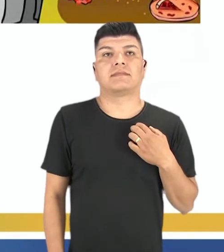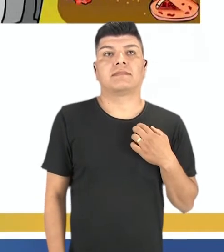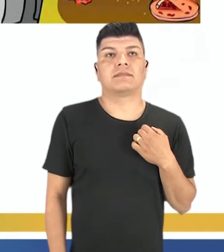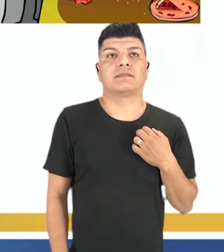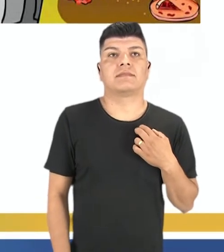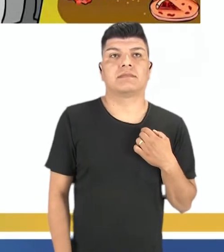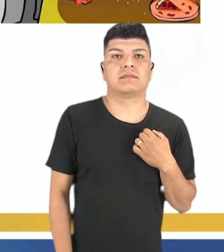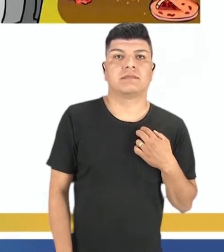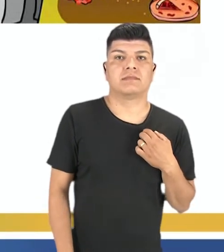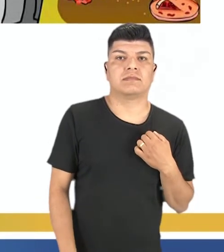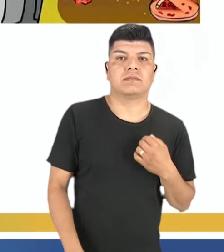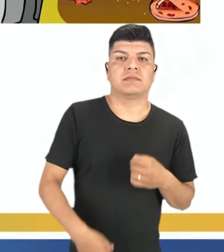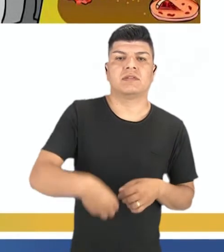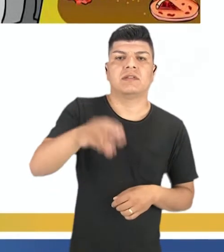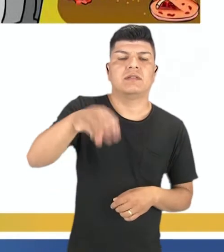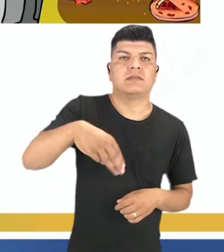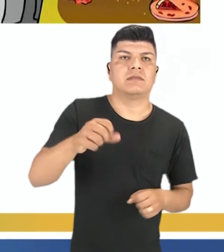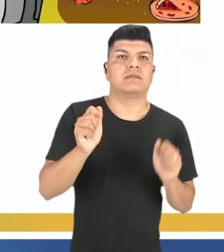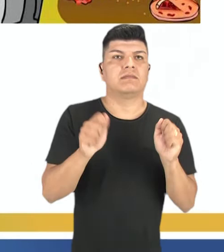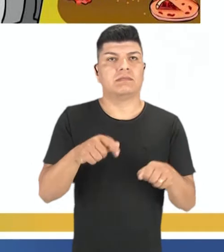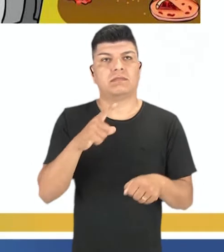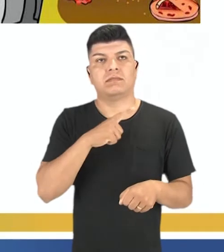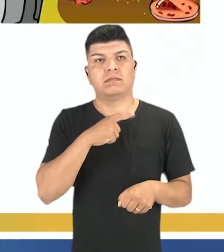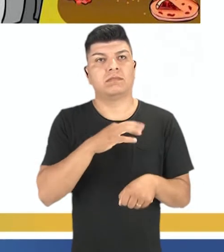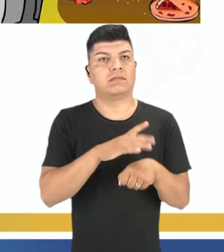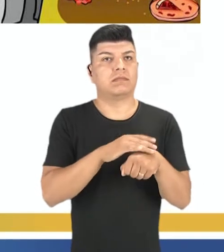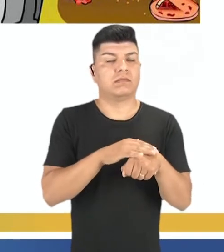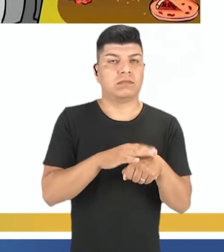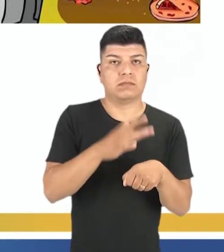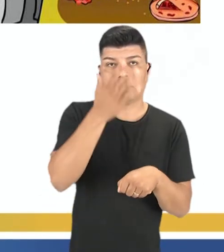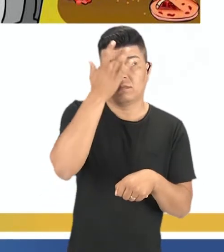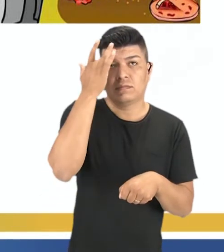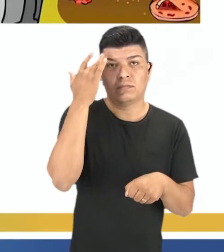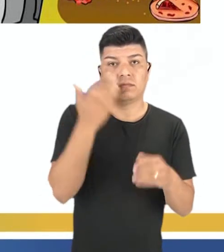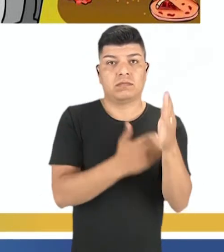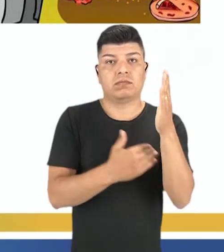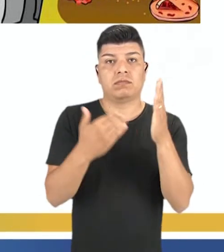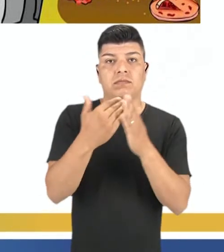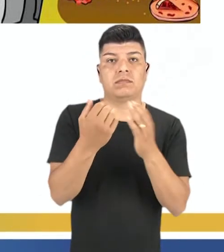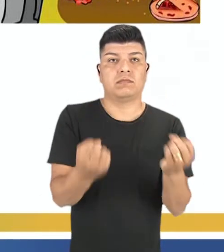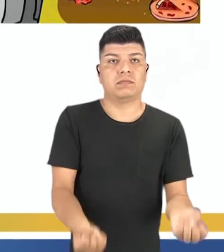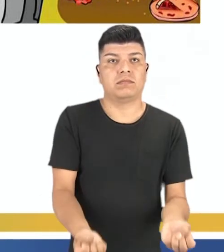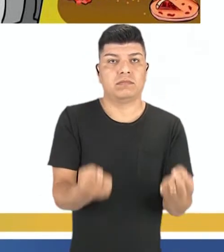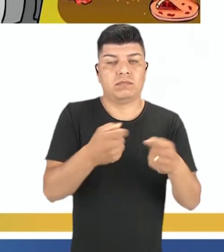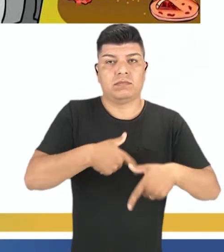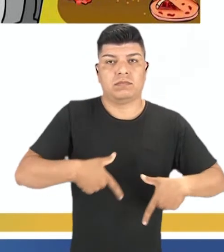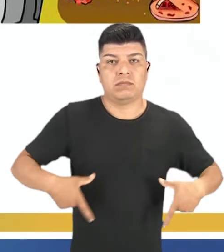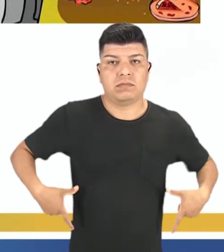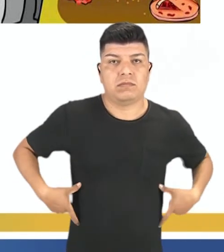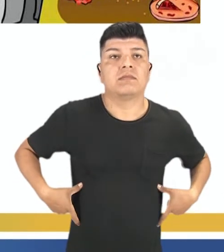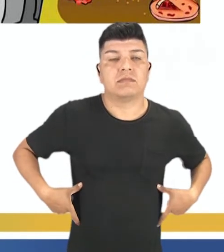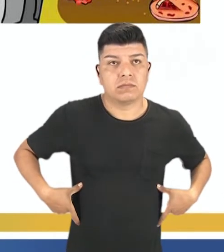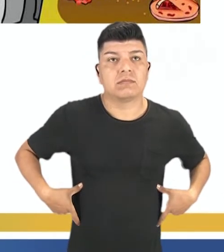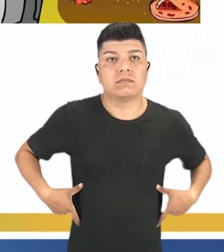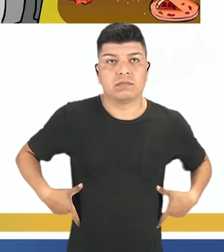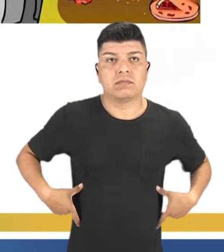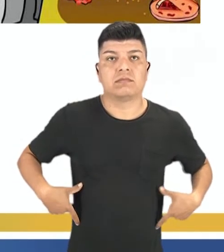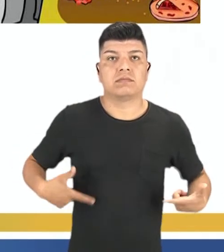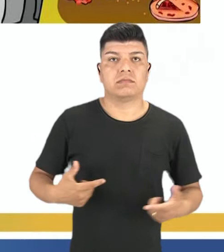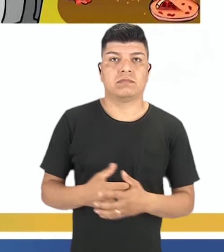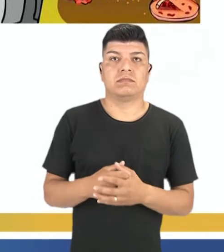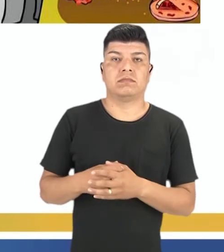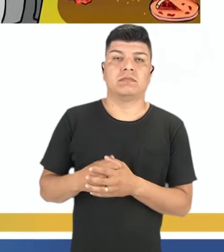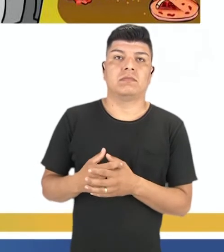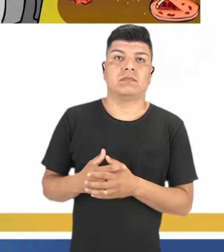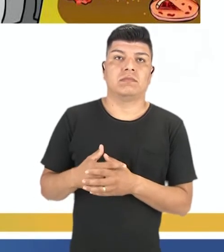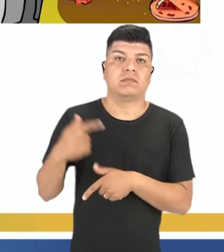Quem tem risco de desenvolver a síndrome metabólica? Pessoas que têm um aumento de peso, principalmente na região abdominal, histórico de diabetes na